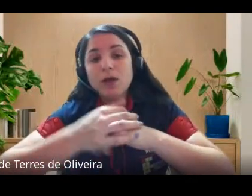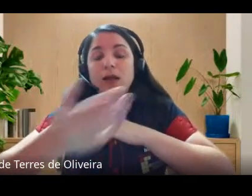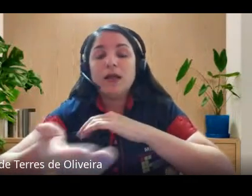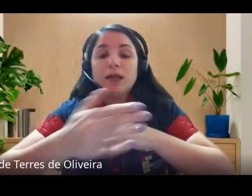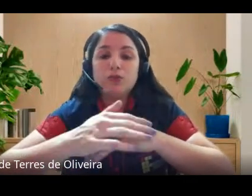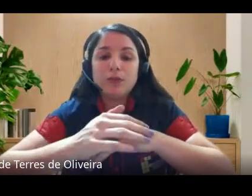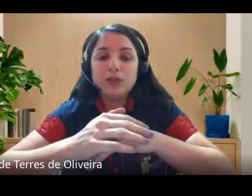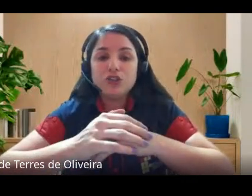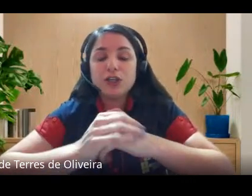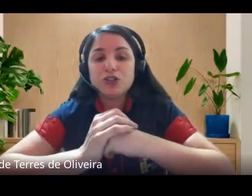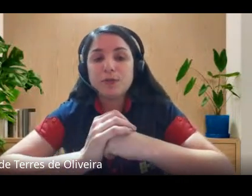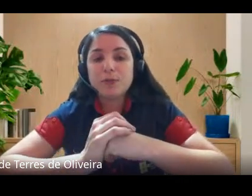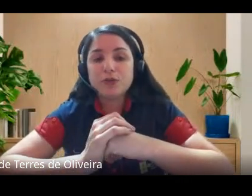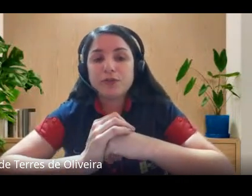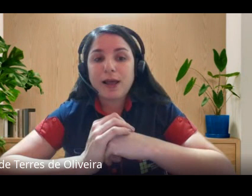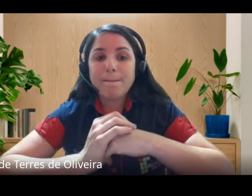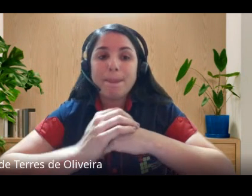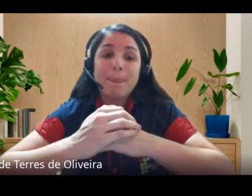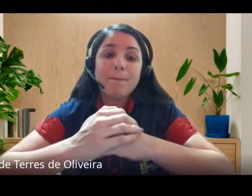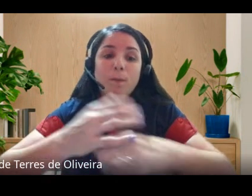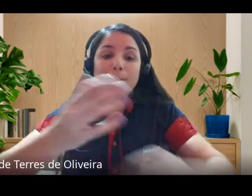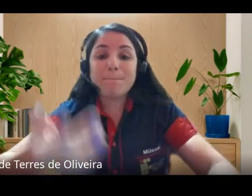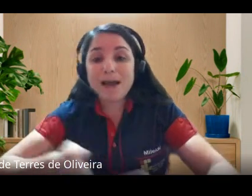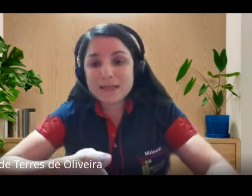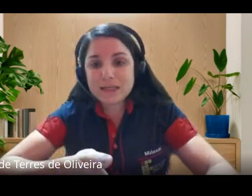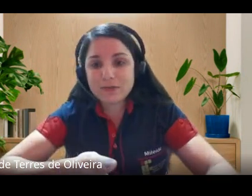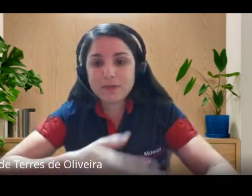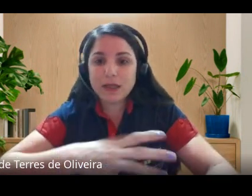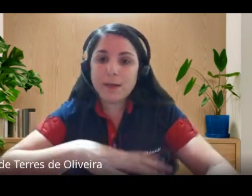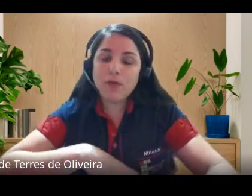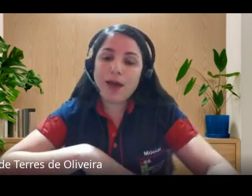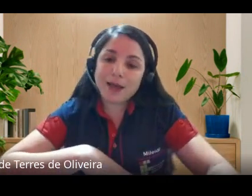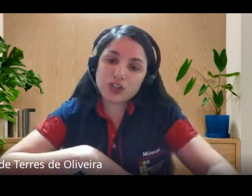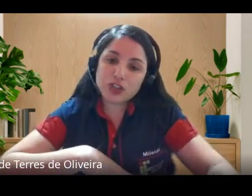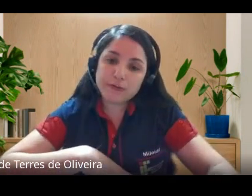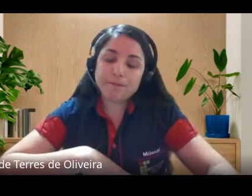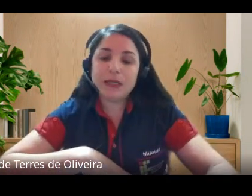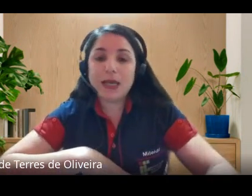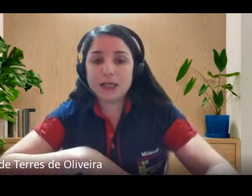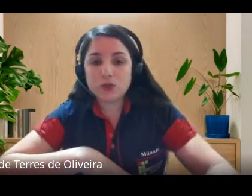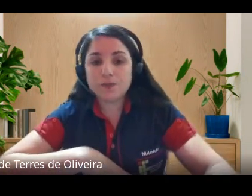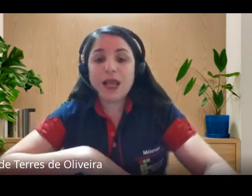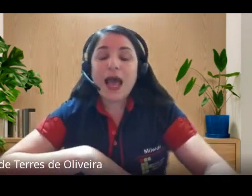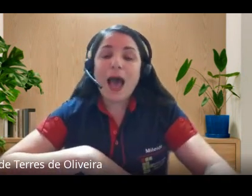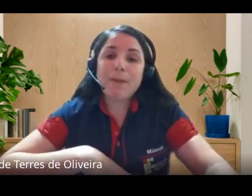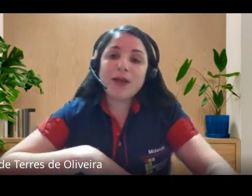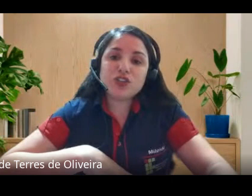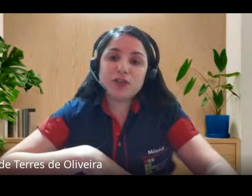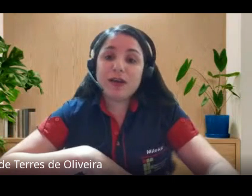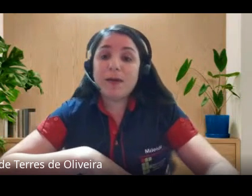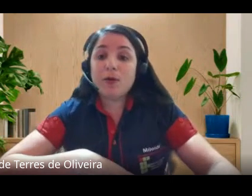mão não dominante, que a gente também pode falar da mão passiva e da mão ativa. O que é isso? A